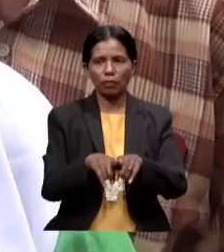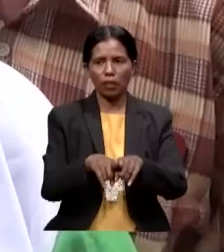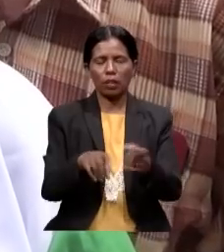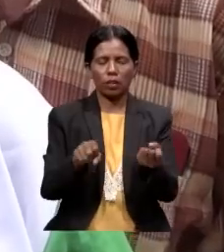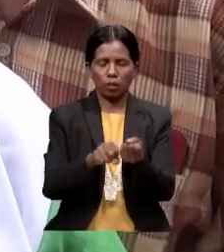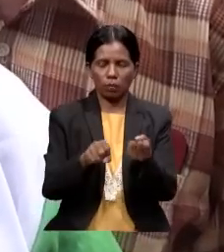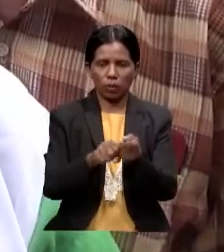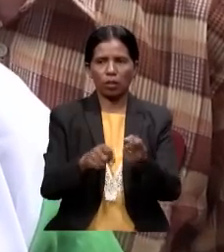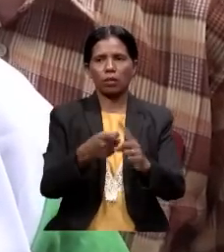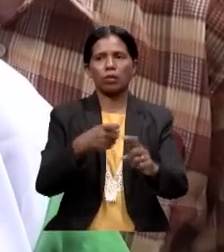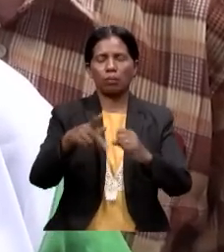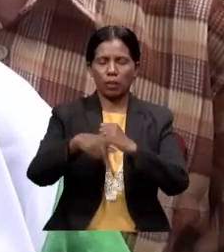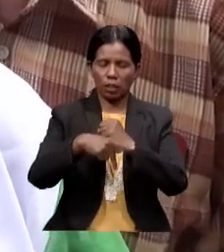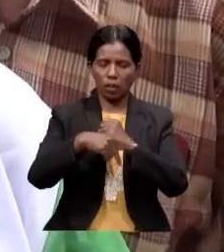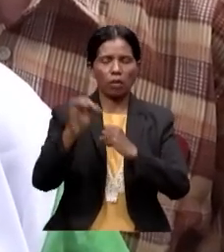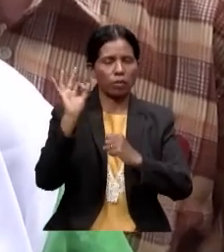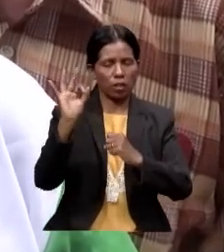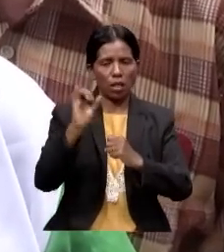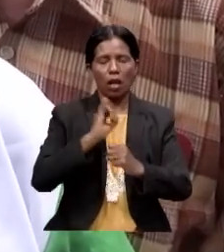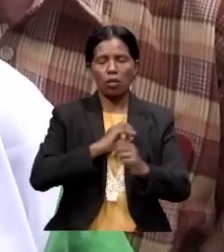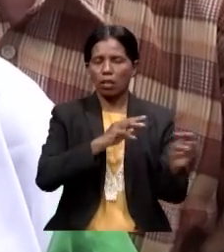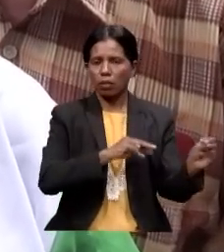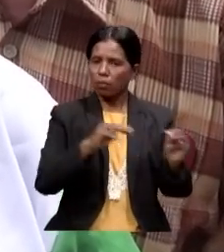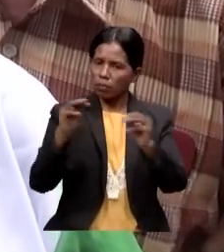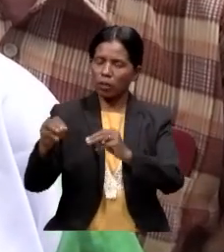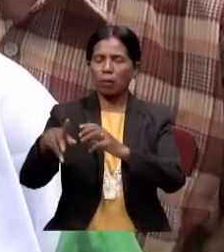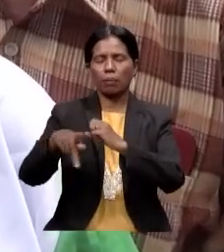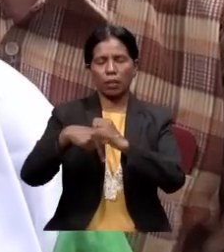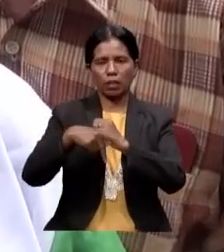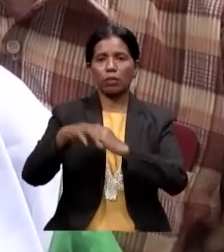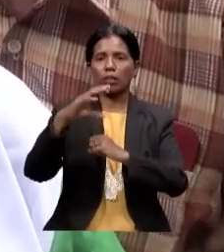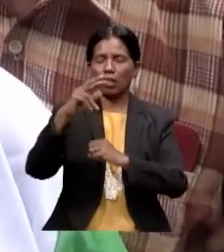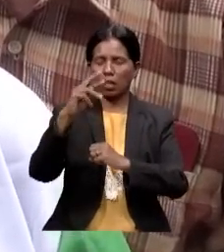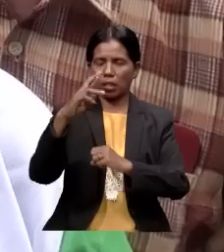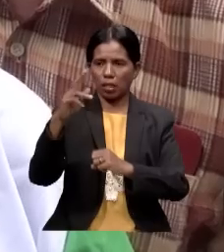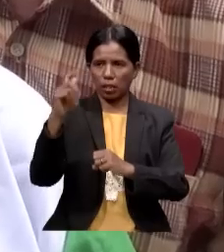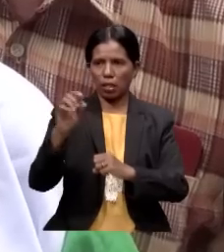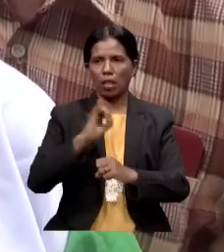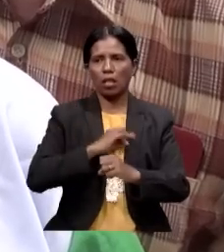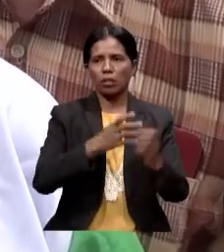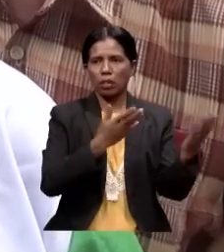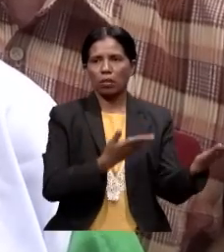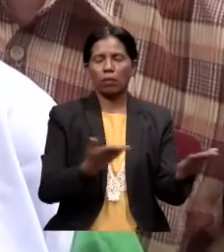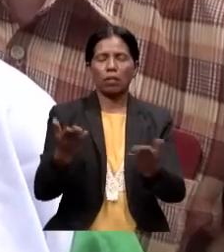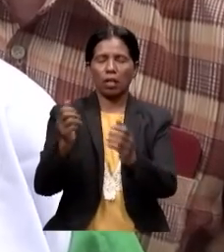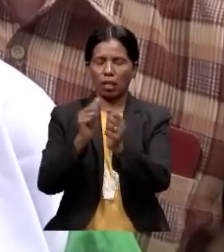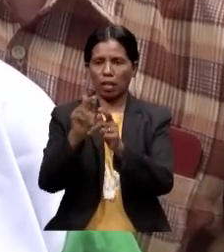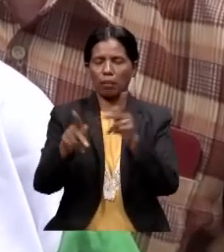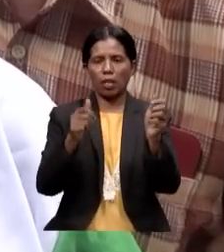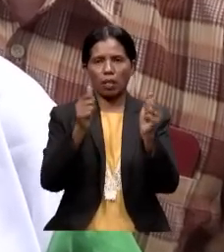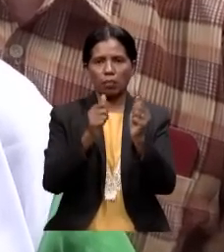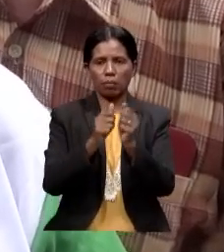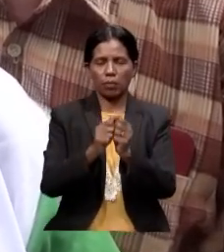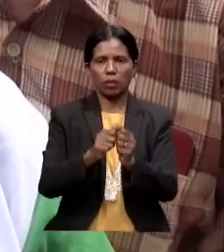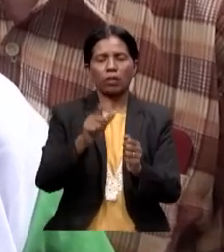apoiantes ao seu partido fraterno, ao cara que a filha do Nemaca, a filha me põe a representar, ao seu maior e ama 115 pessoas para me